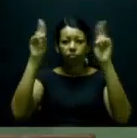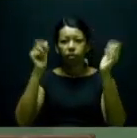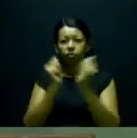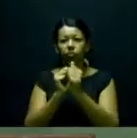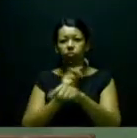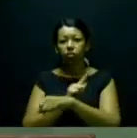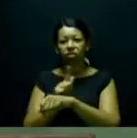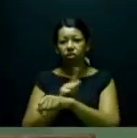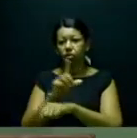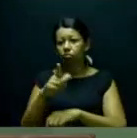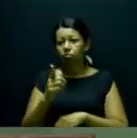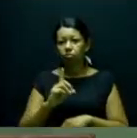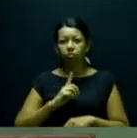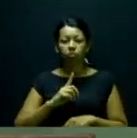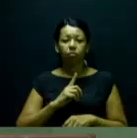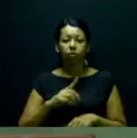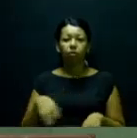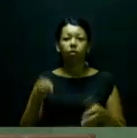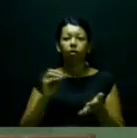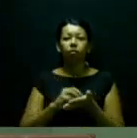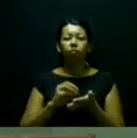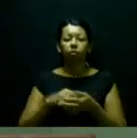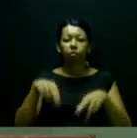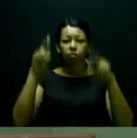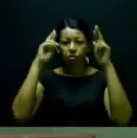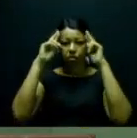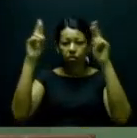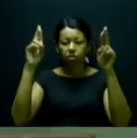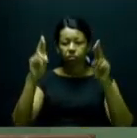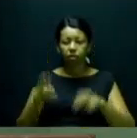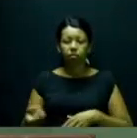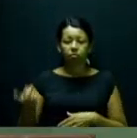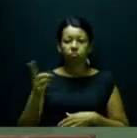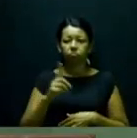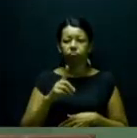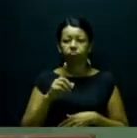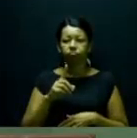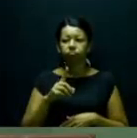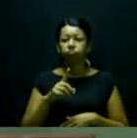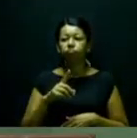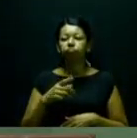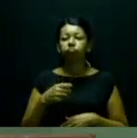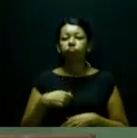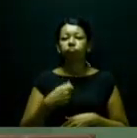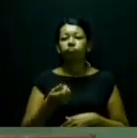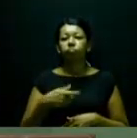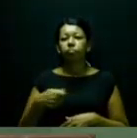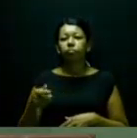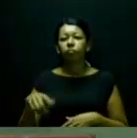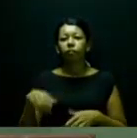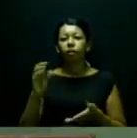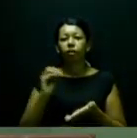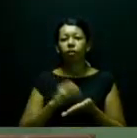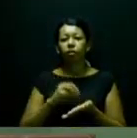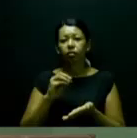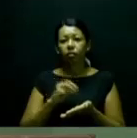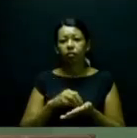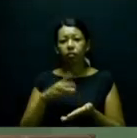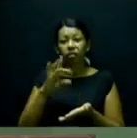com a gestão que não existe, com a falta de respeito em distribuir de verdade um orçamento